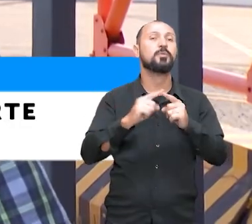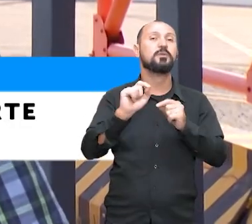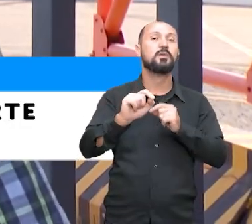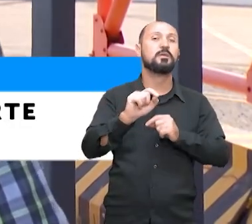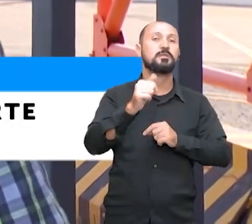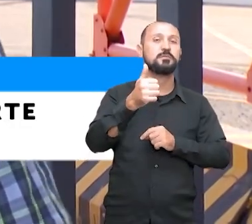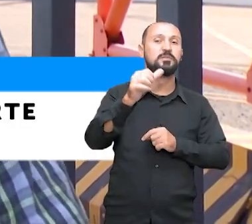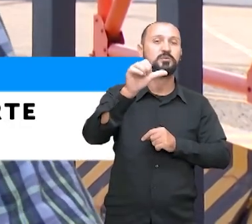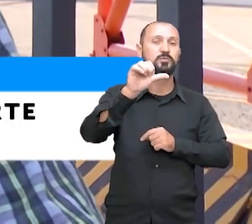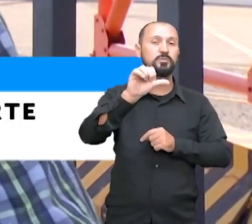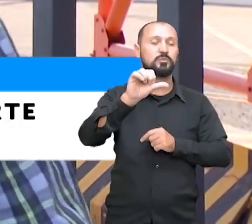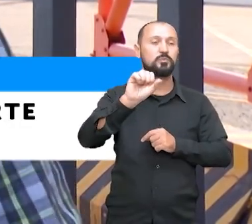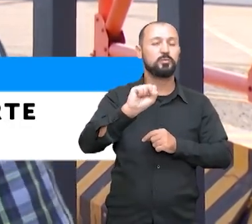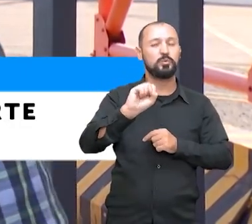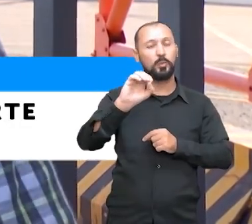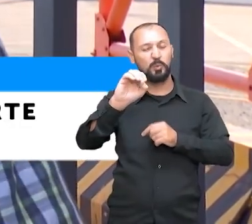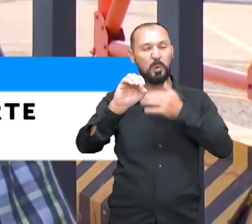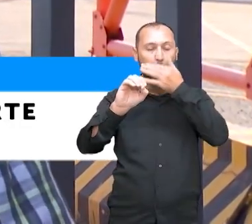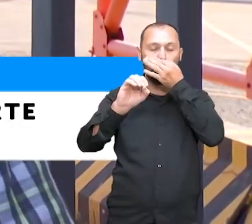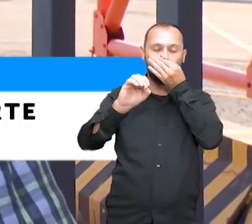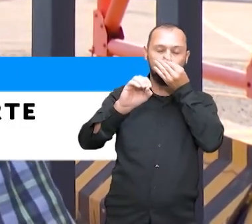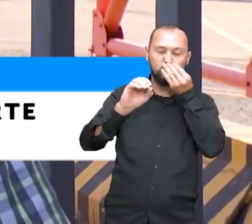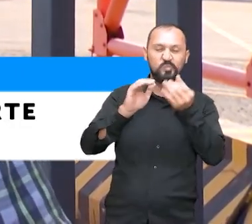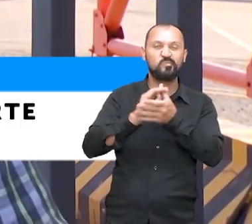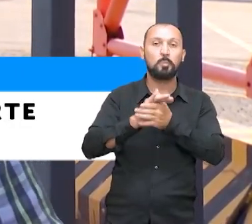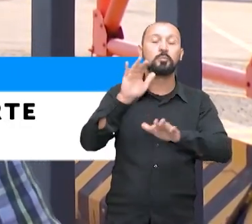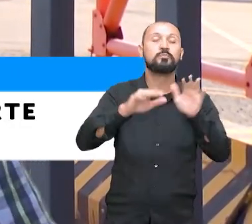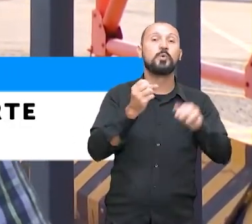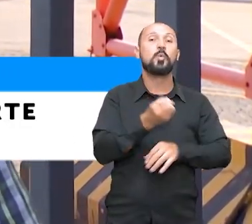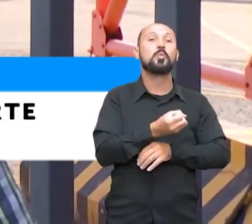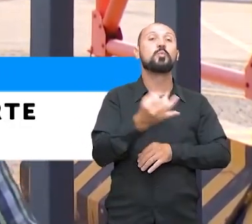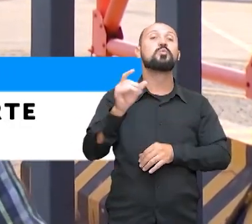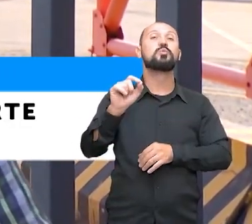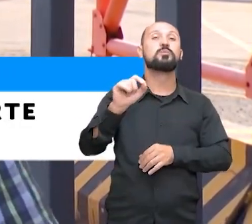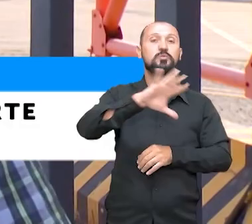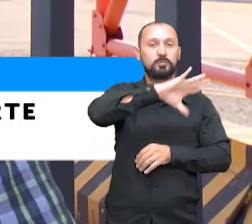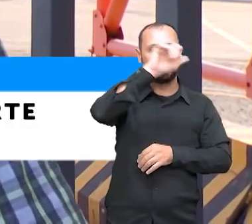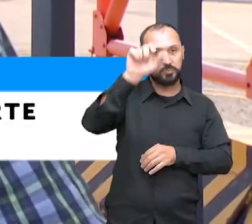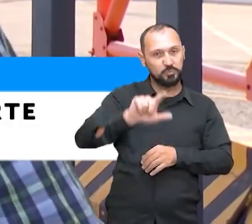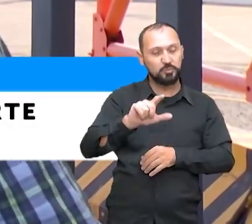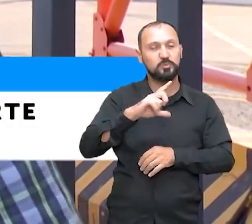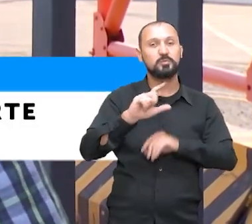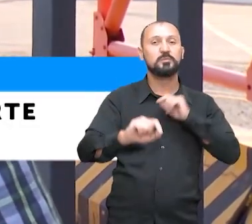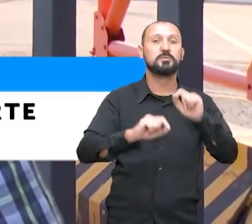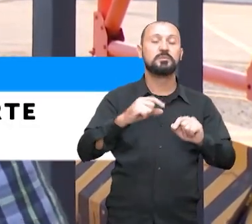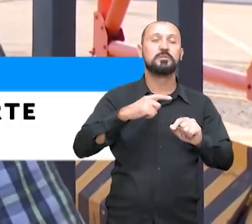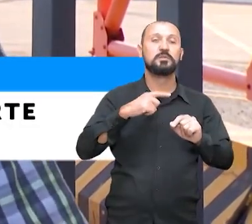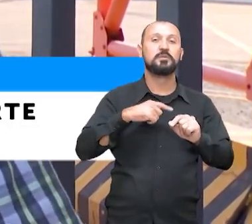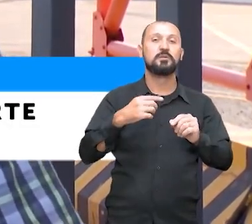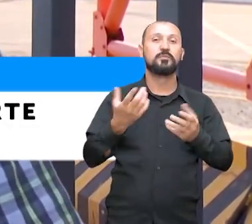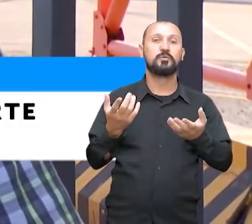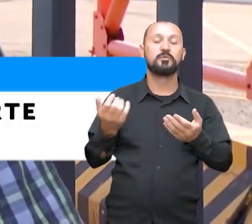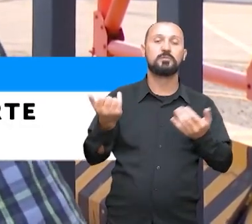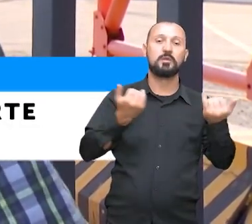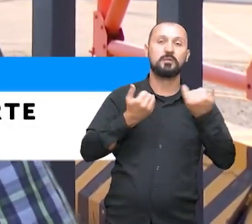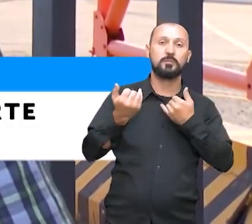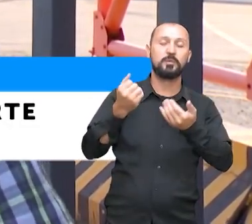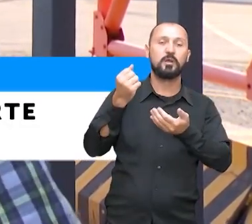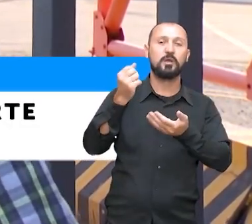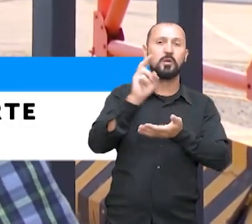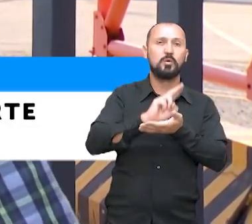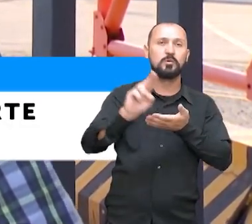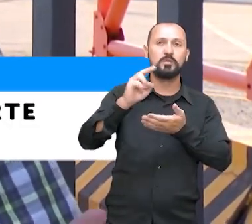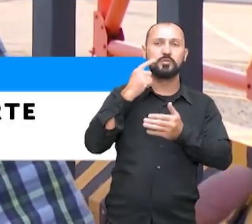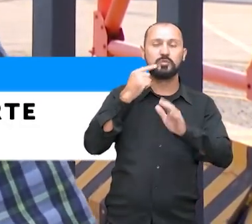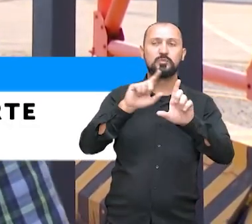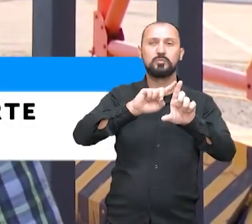eram 180 que daria uma amostra pelo número de Mato Grosso do Sul, que foi nos passado pela USP. Nós